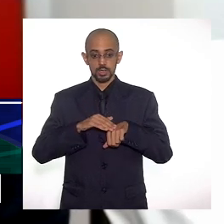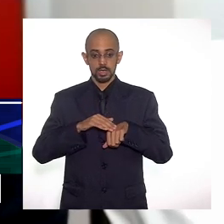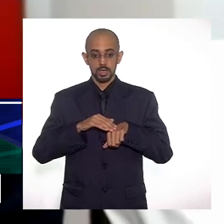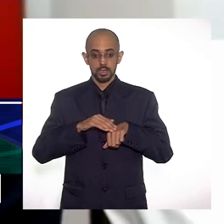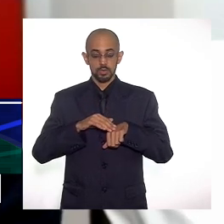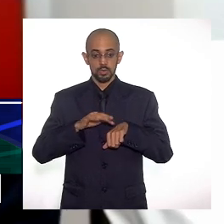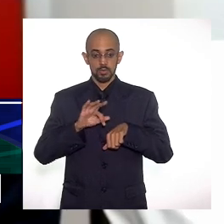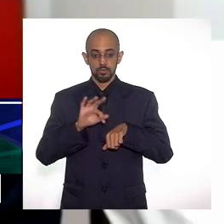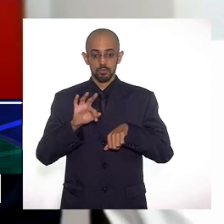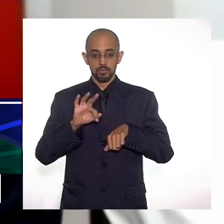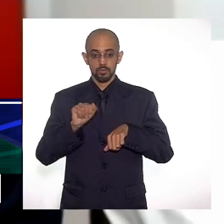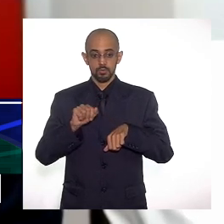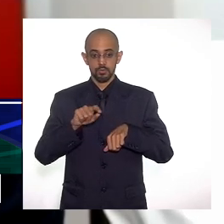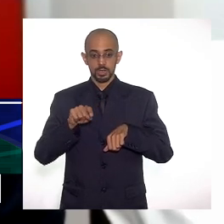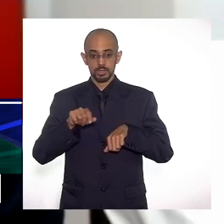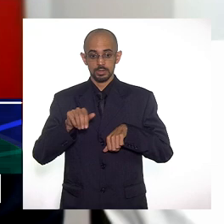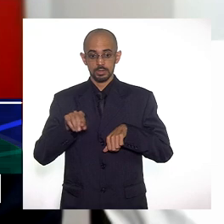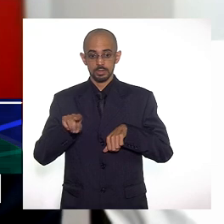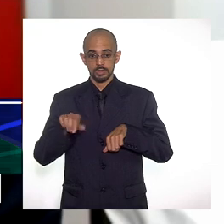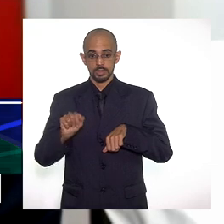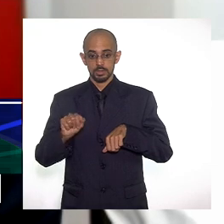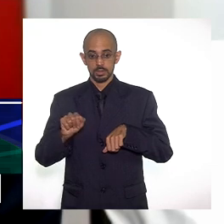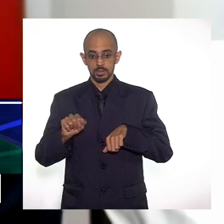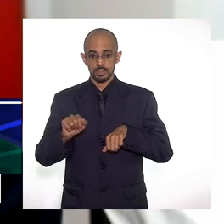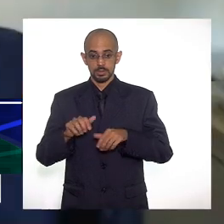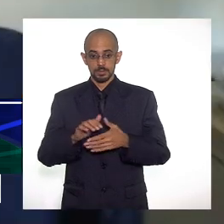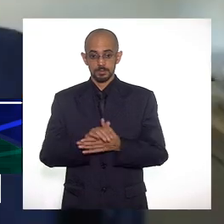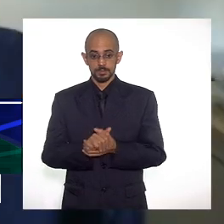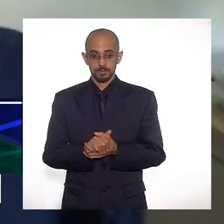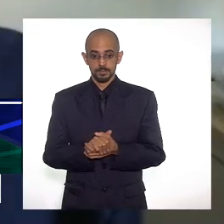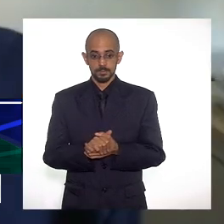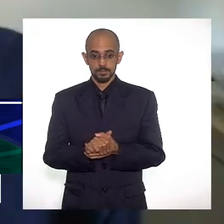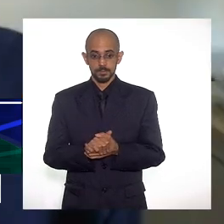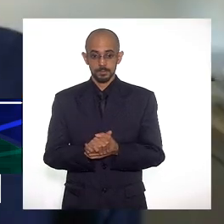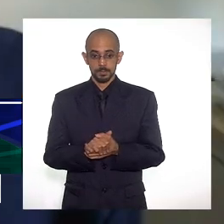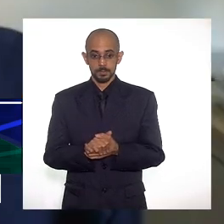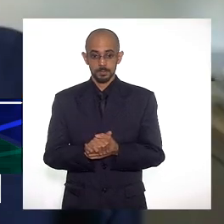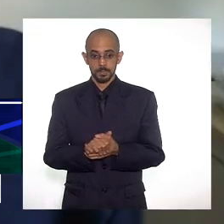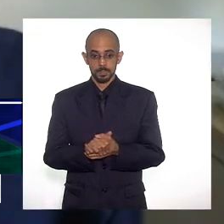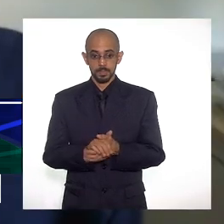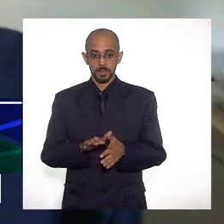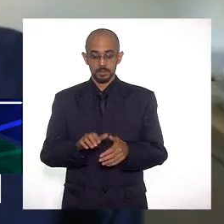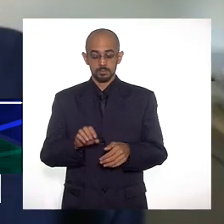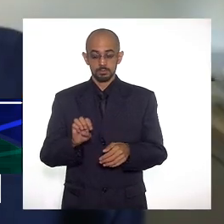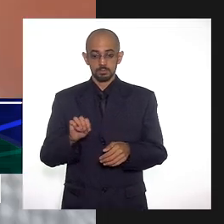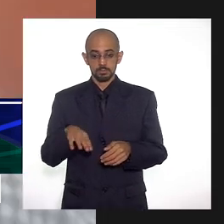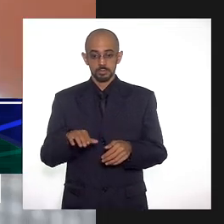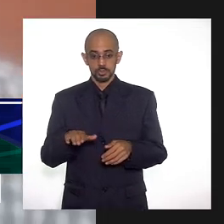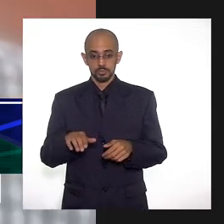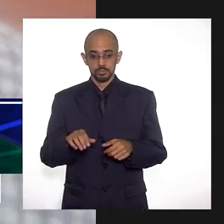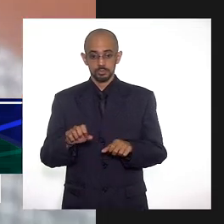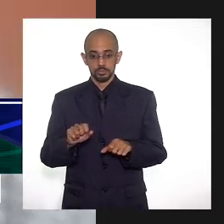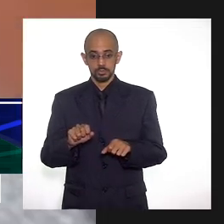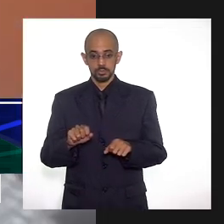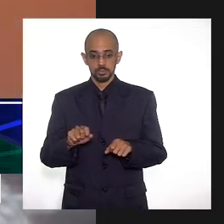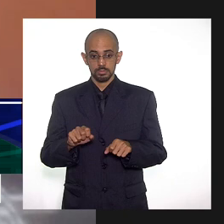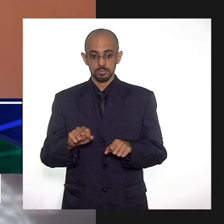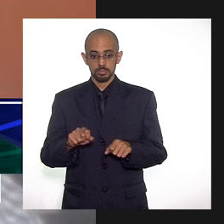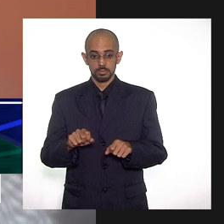conta. Então, não é isso, Luiz? Perfeitamente, senhor presidente. Só retificando. Correto. O senhor